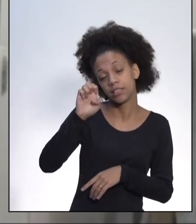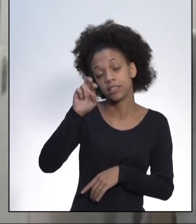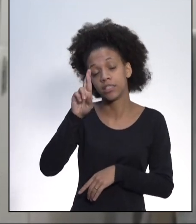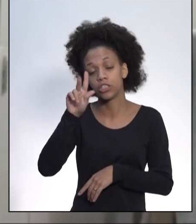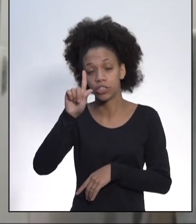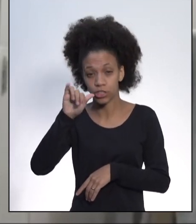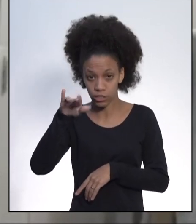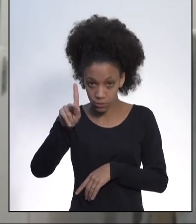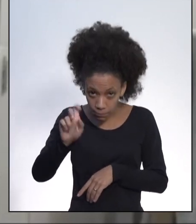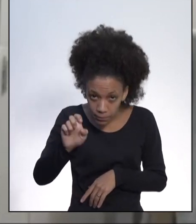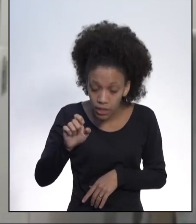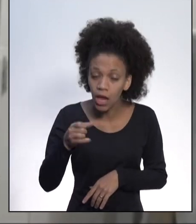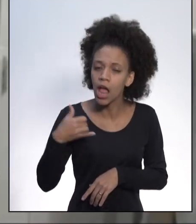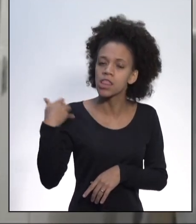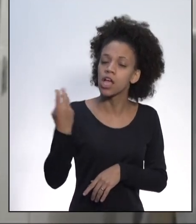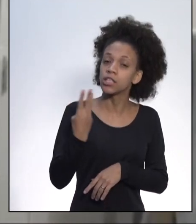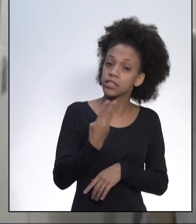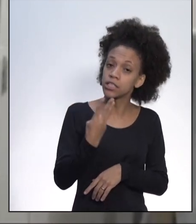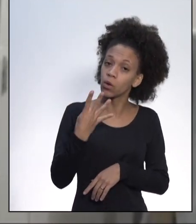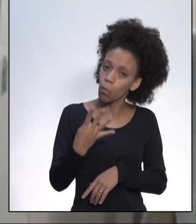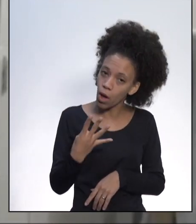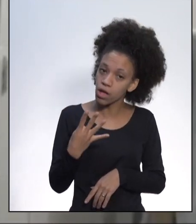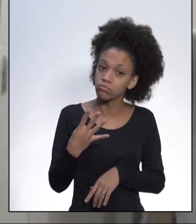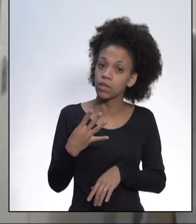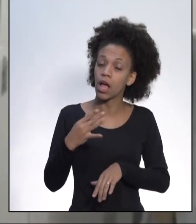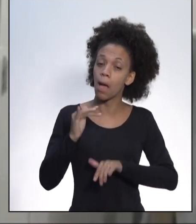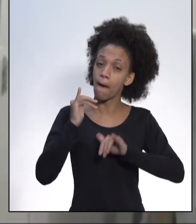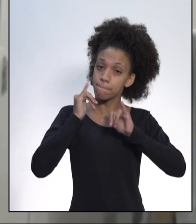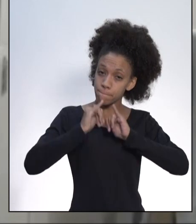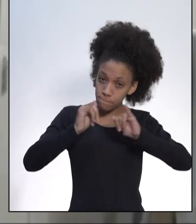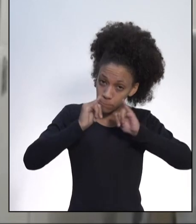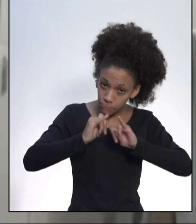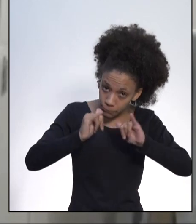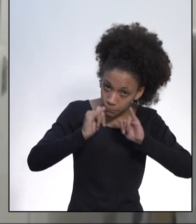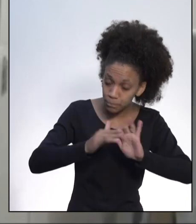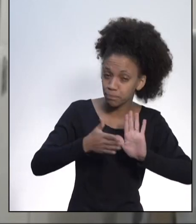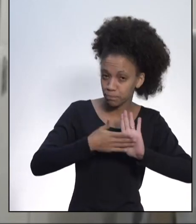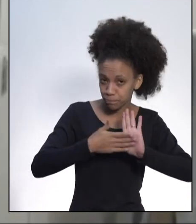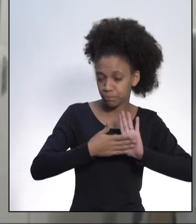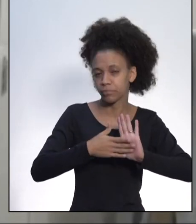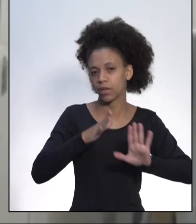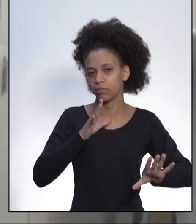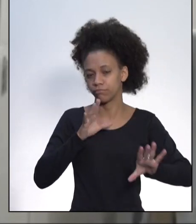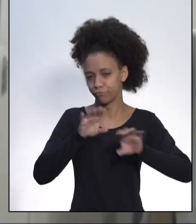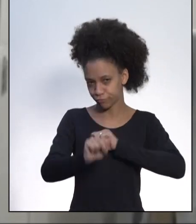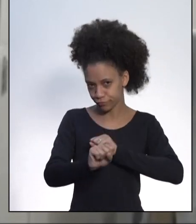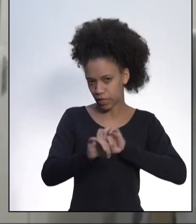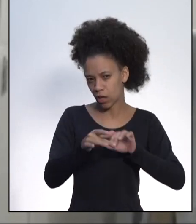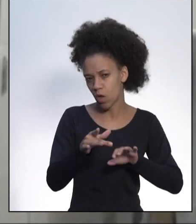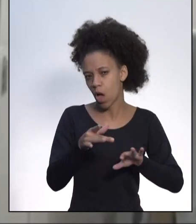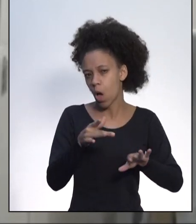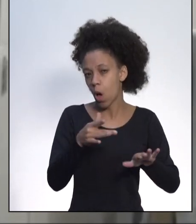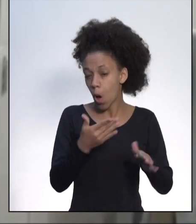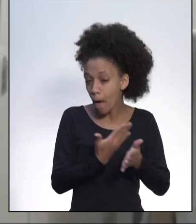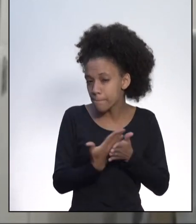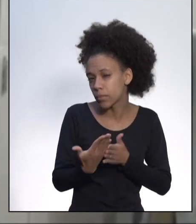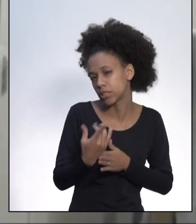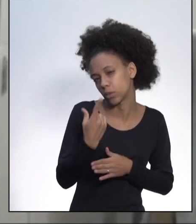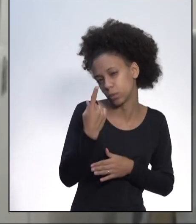Tenho 34 anos e eu sou publicitário de formação, né? Eu comecei a empreender com 17